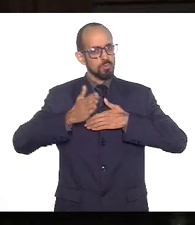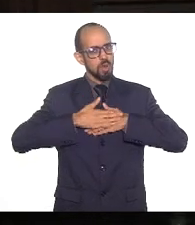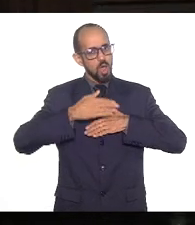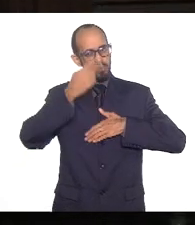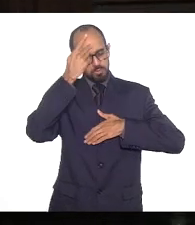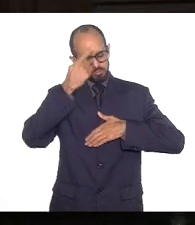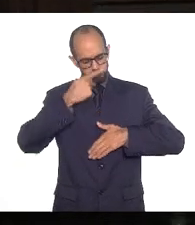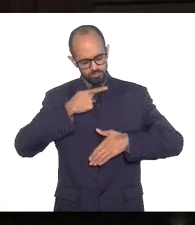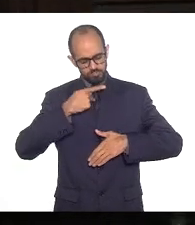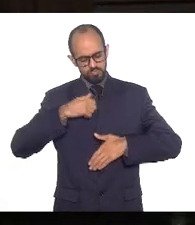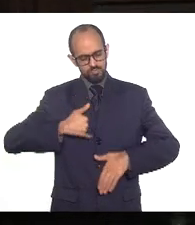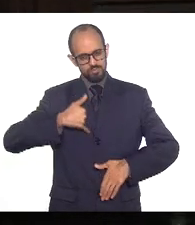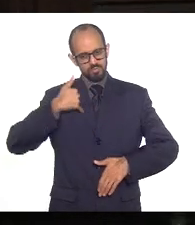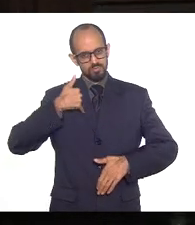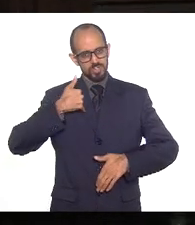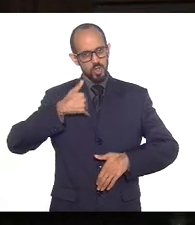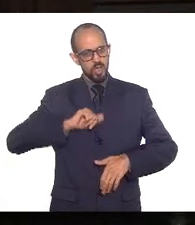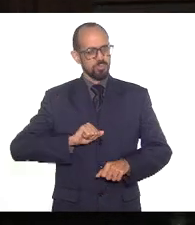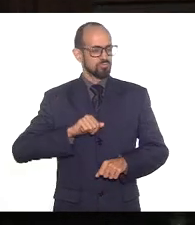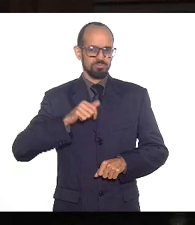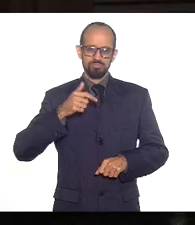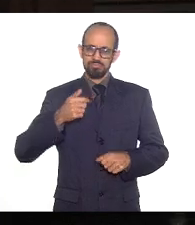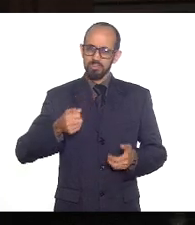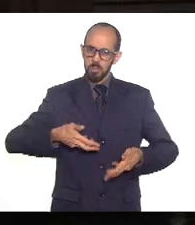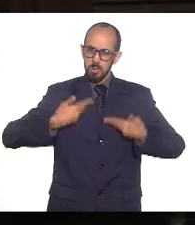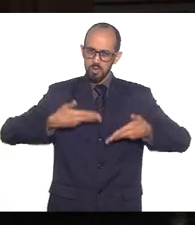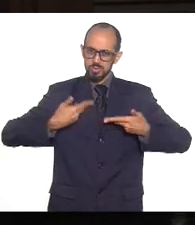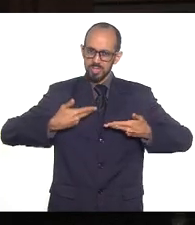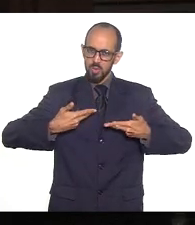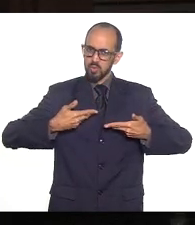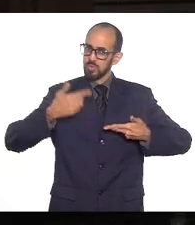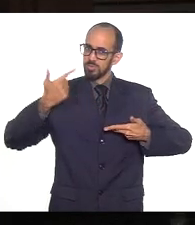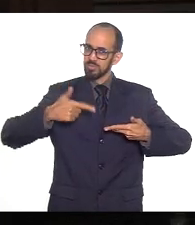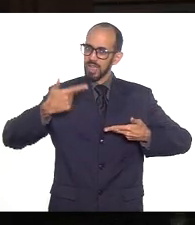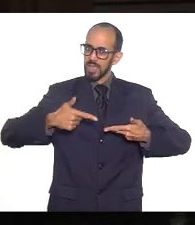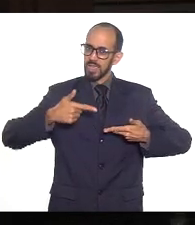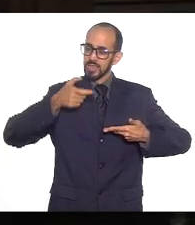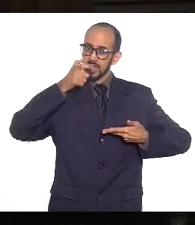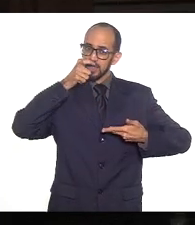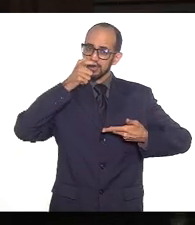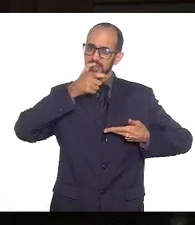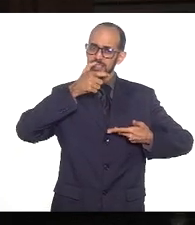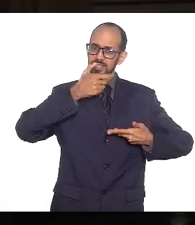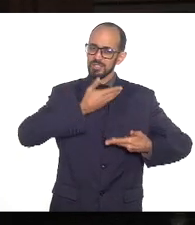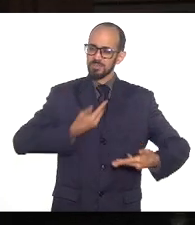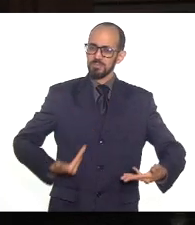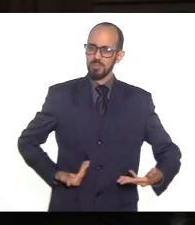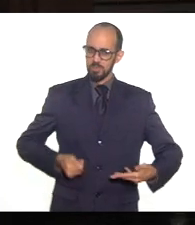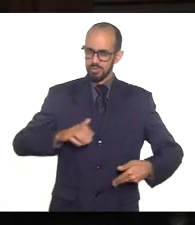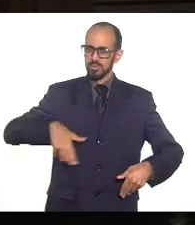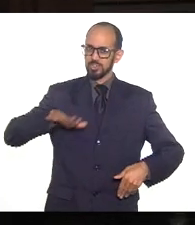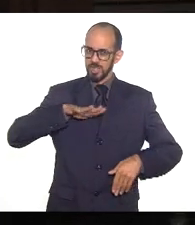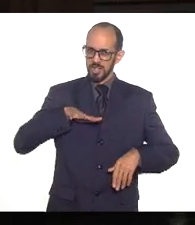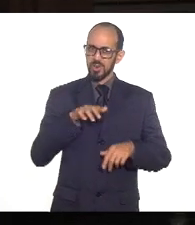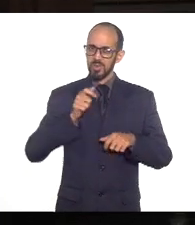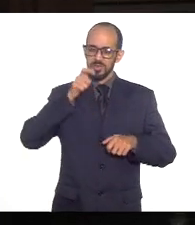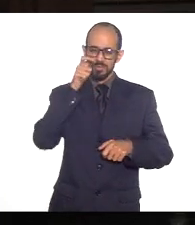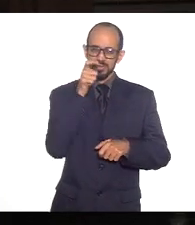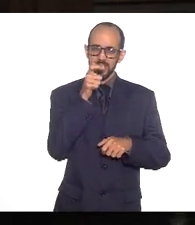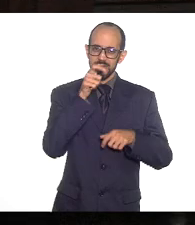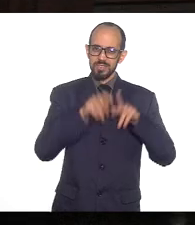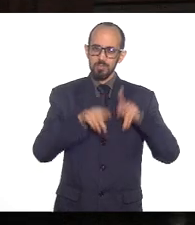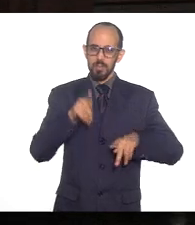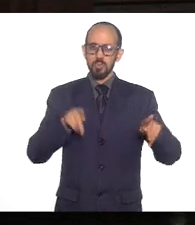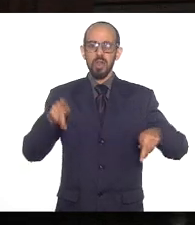interesse próprio na sua promoção ele sempre está pensando interesse público defender o interesse do